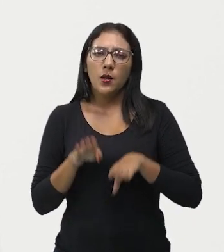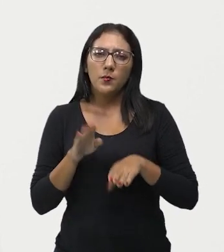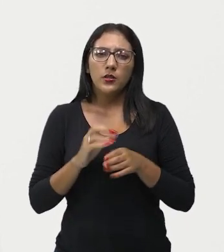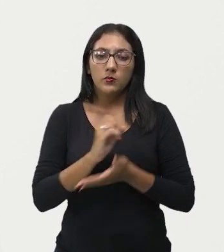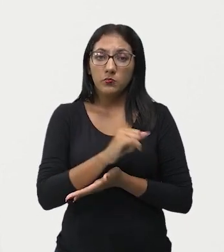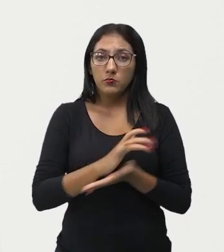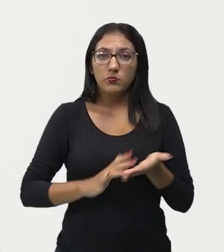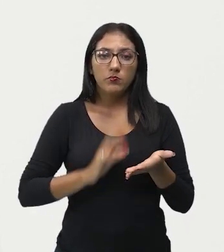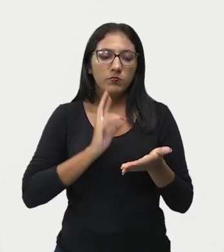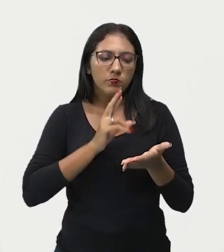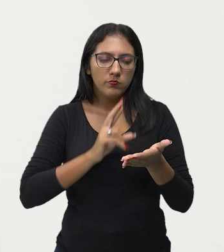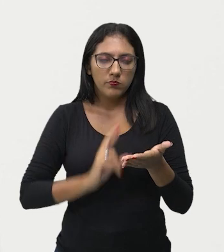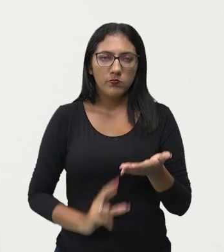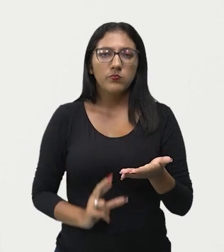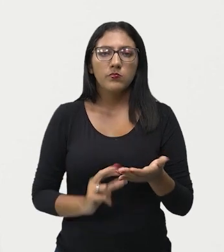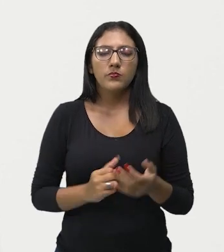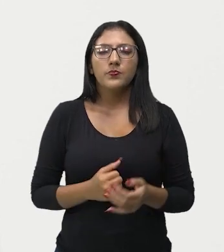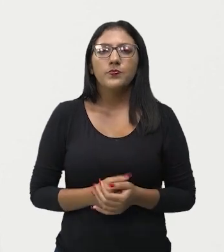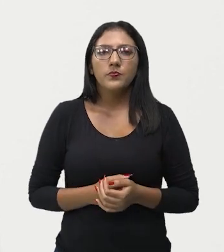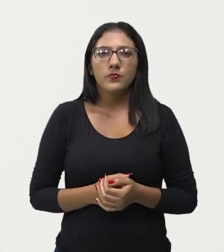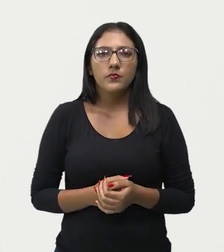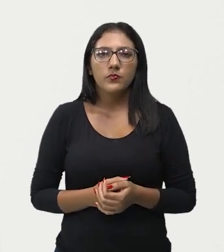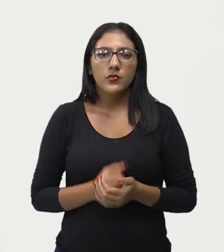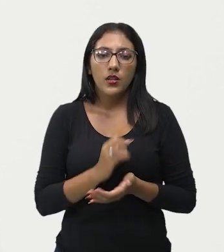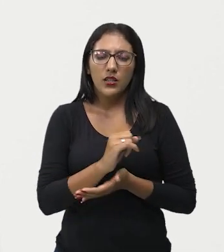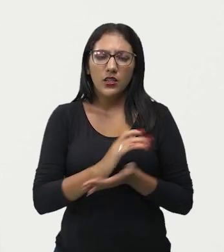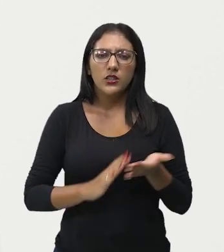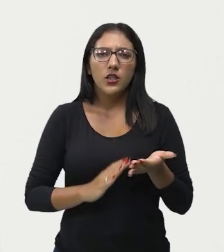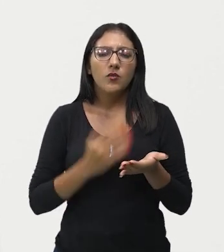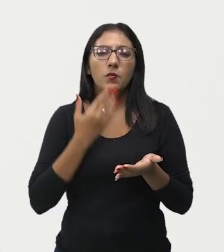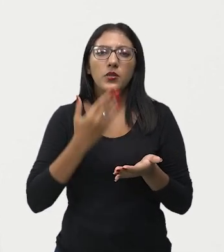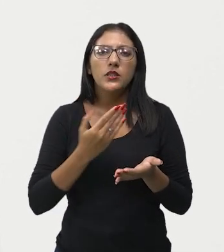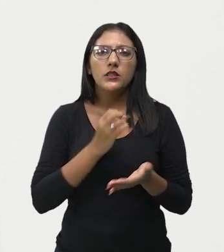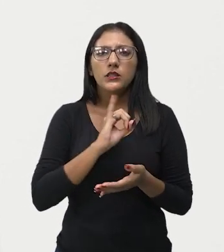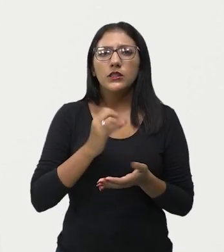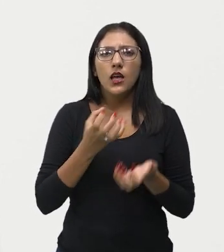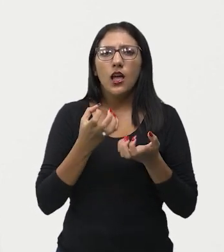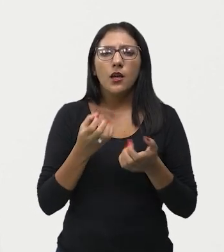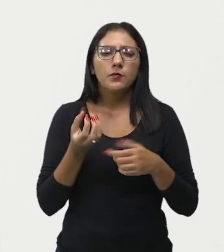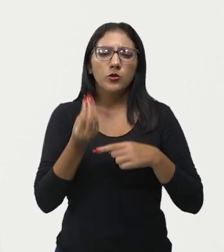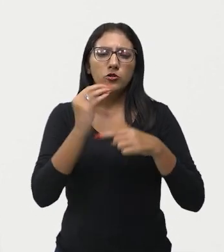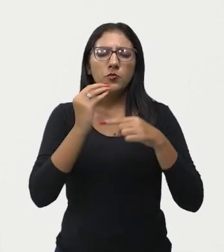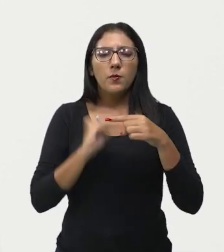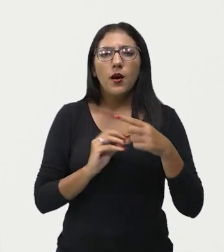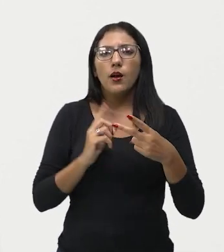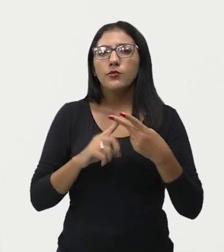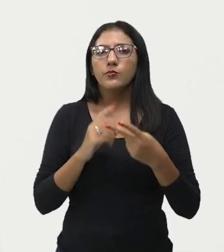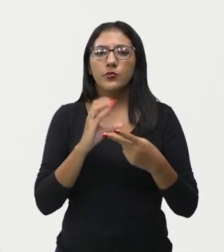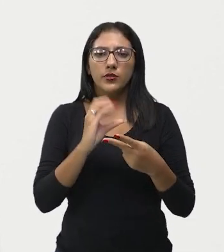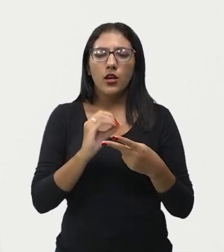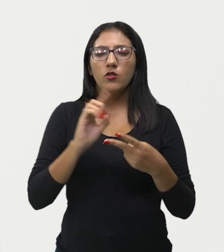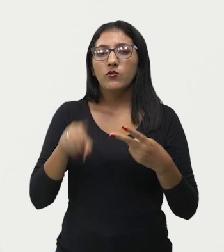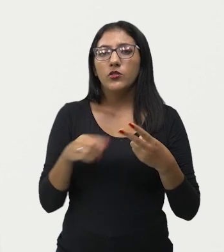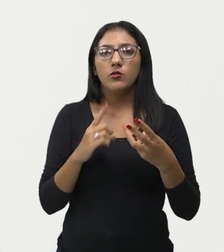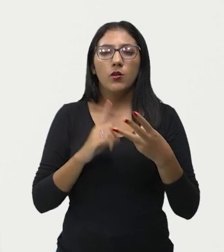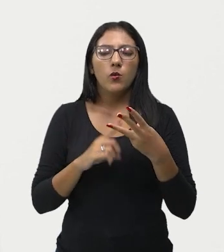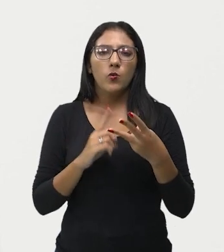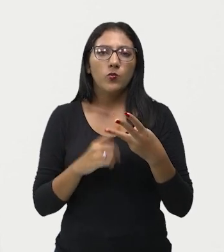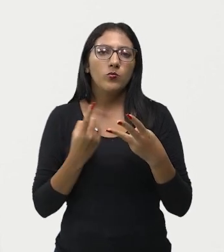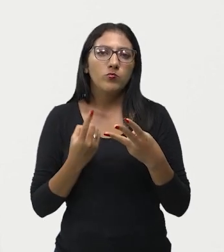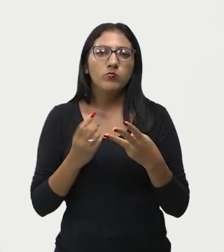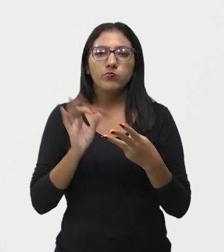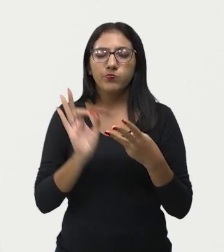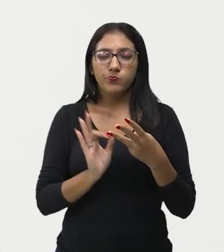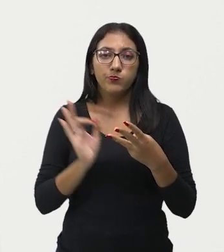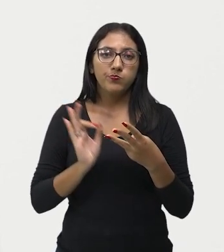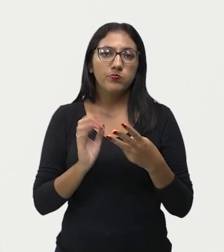estar respondendo, né? E aí a questão vai dizer se tem porcentagem, se tem decimal. E aí, ou se não falar nada, vai ficar aí a